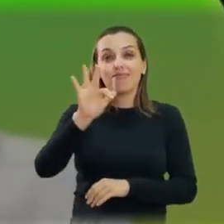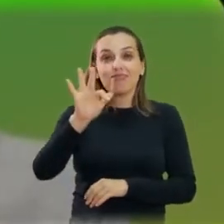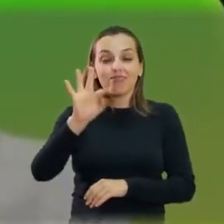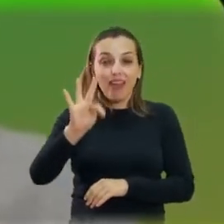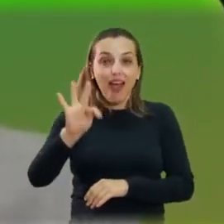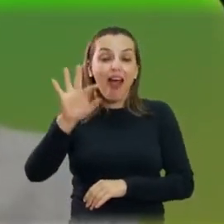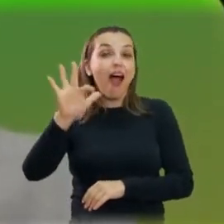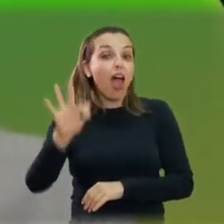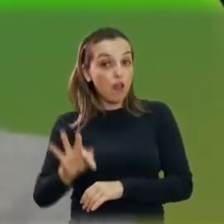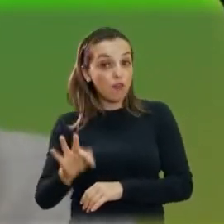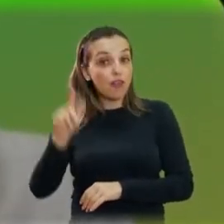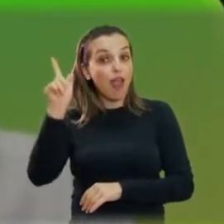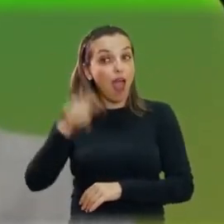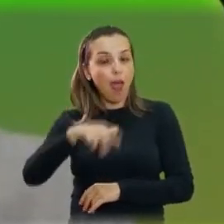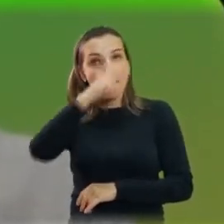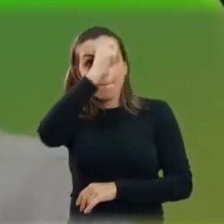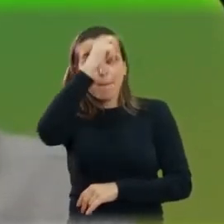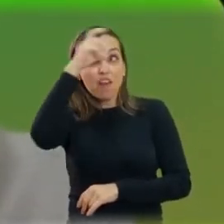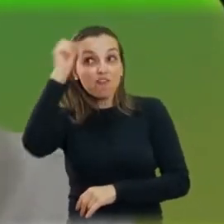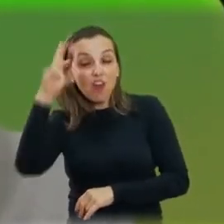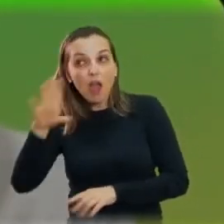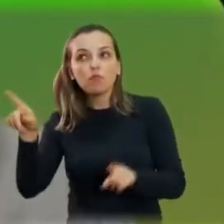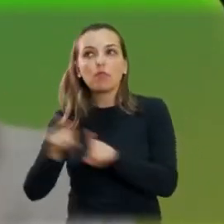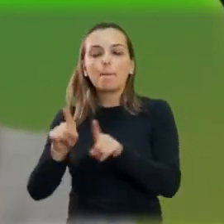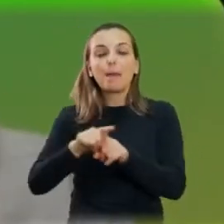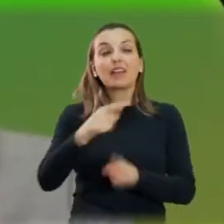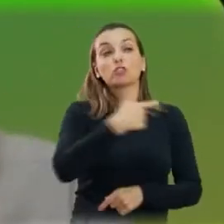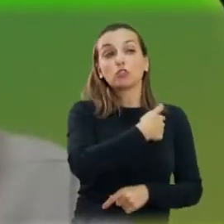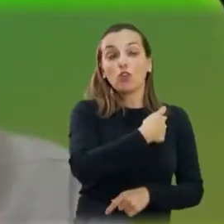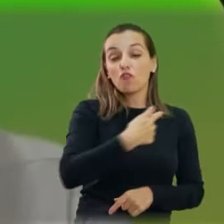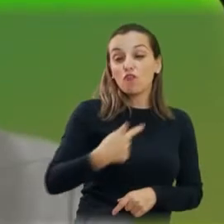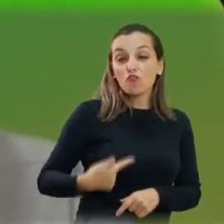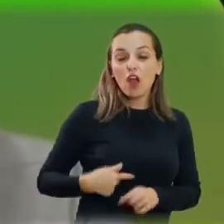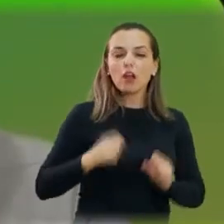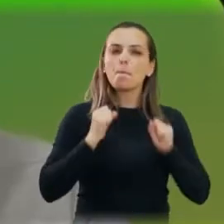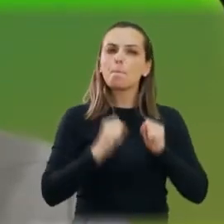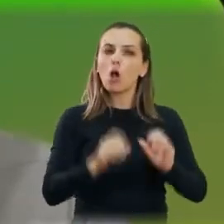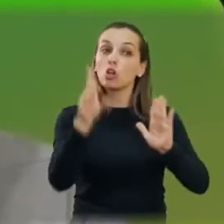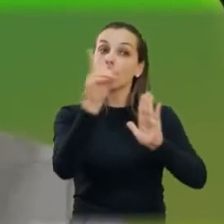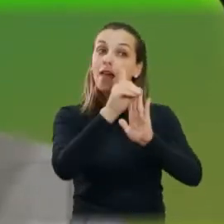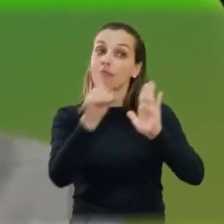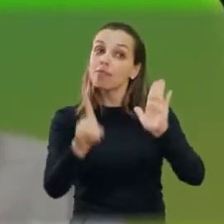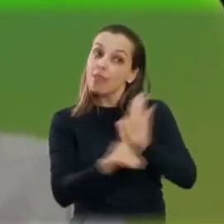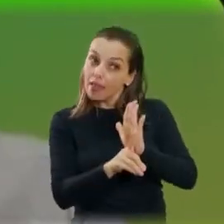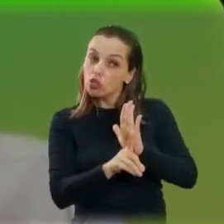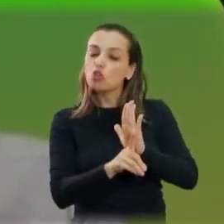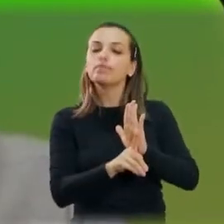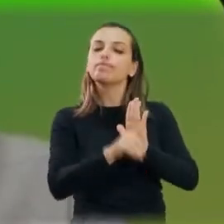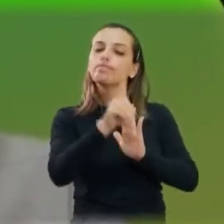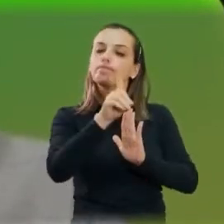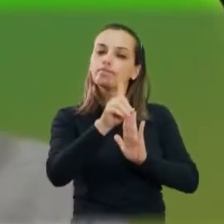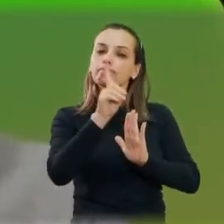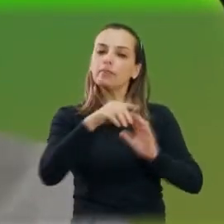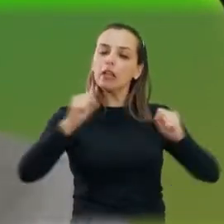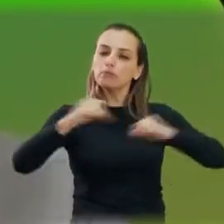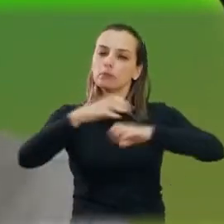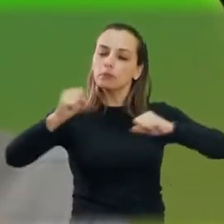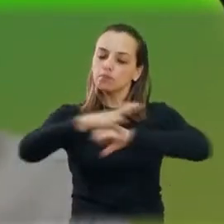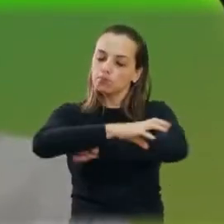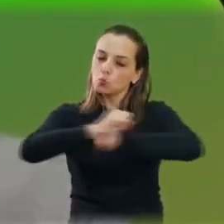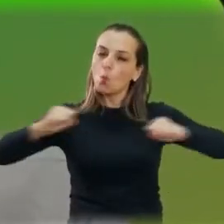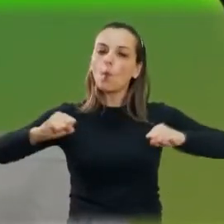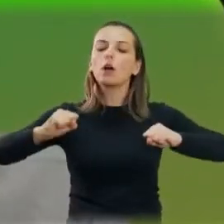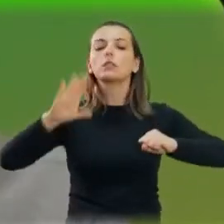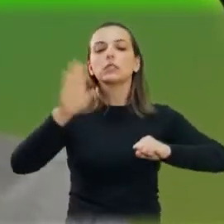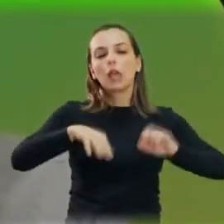STF, designou que os prefeitos, governadores, podem fazer decretos, né, colocando lockdown, colocando